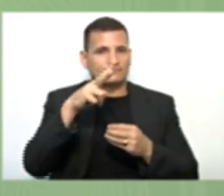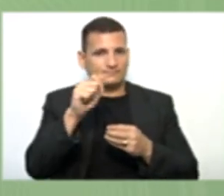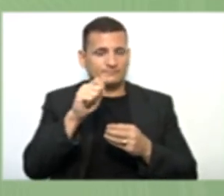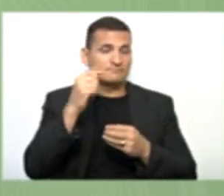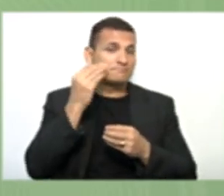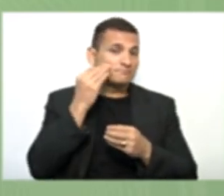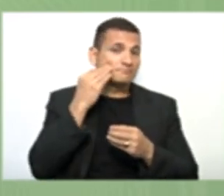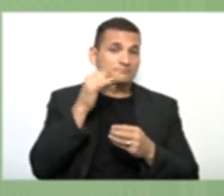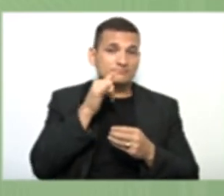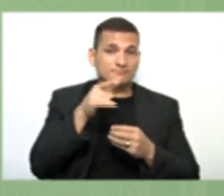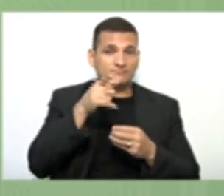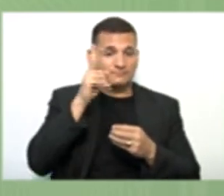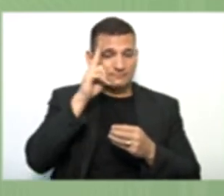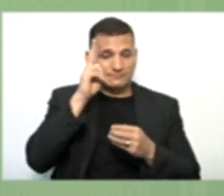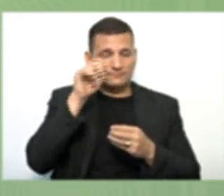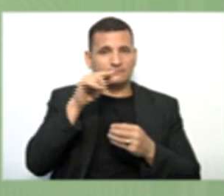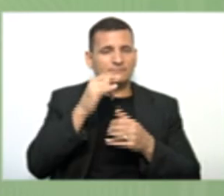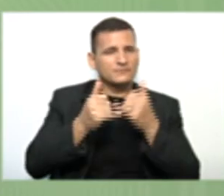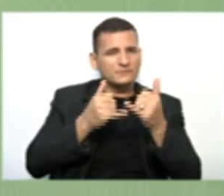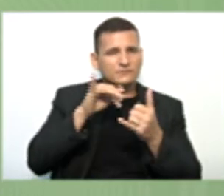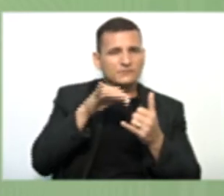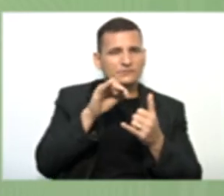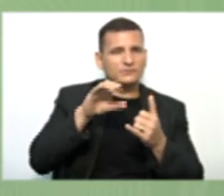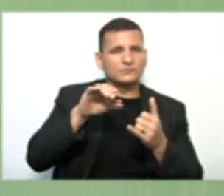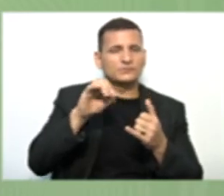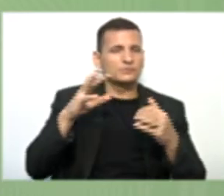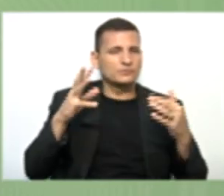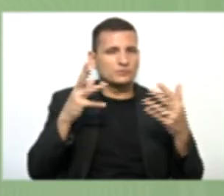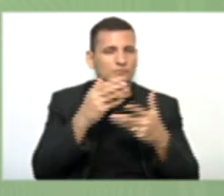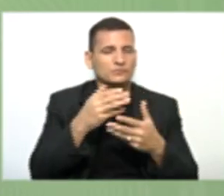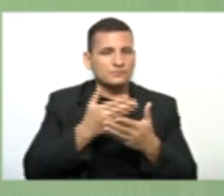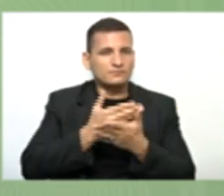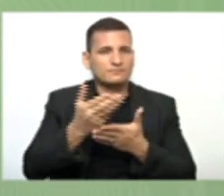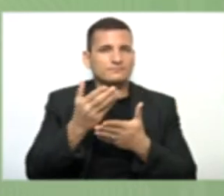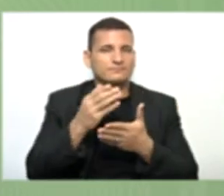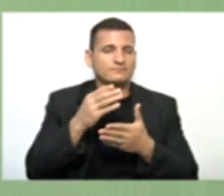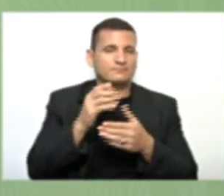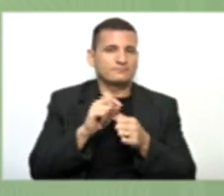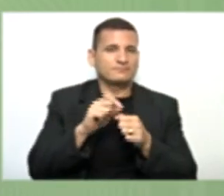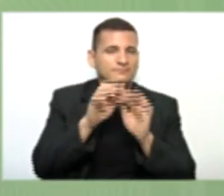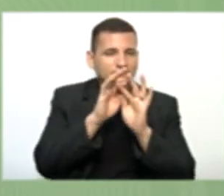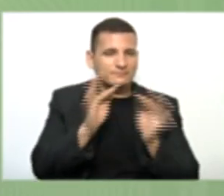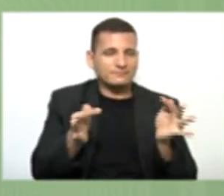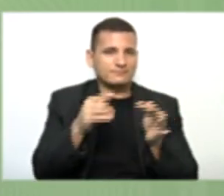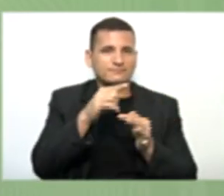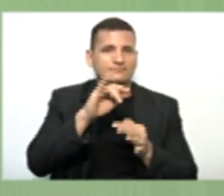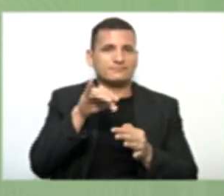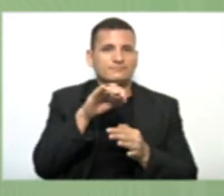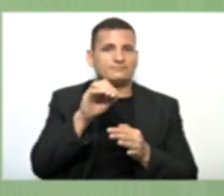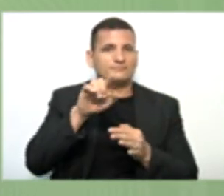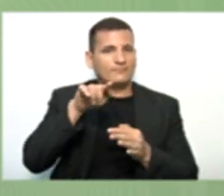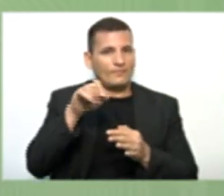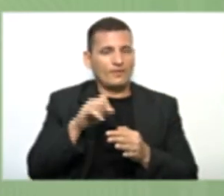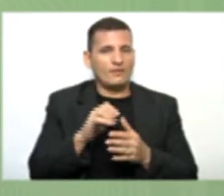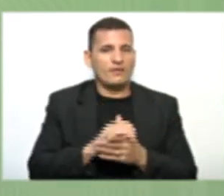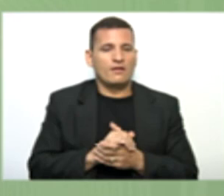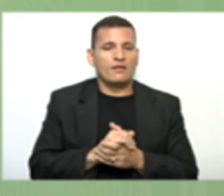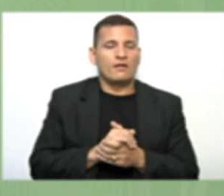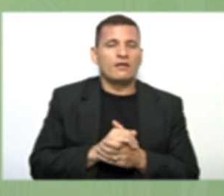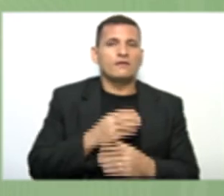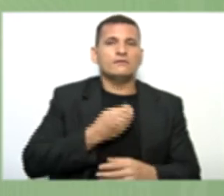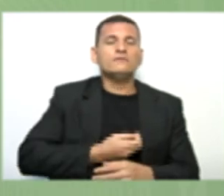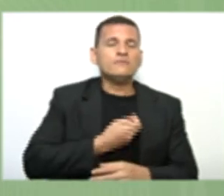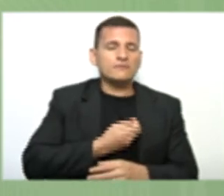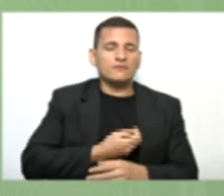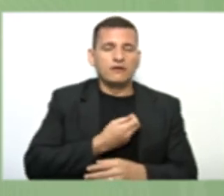acho que esse aqui é o jogo que eu acho que todo mundo começa a jogar esse jogo na vida. Eu acho que o jogo mais simples que todo mundo começa a jogar é esse, né, professor? Eu acho que na vida,